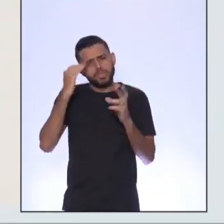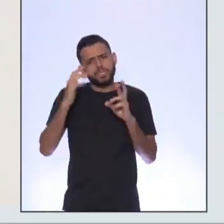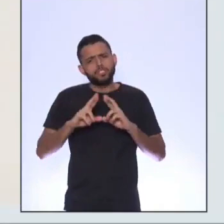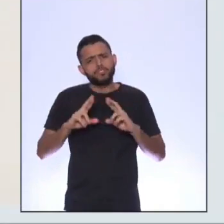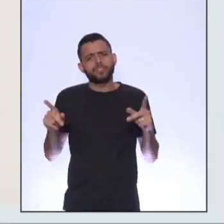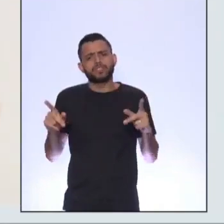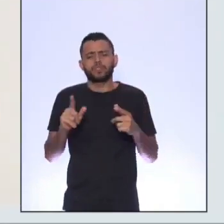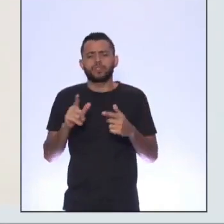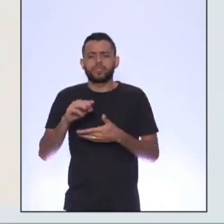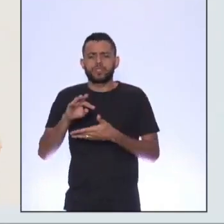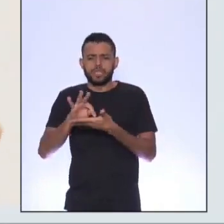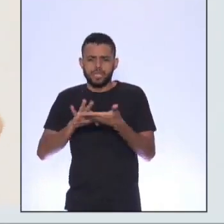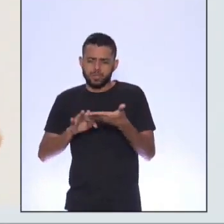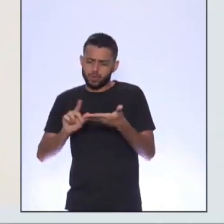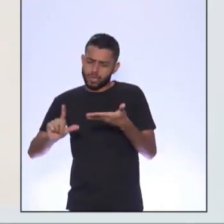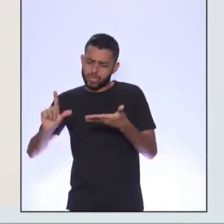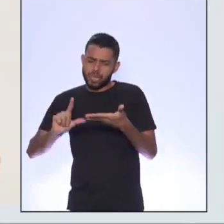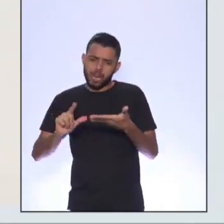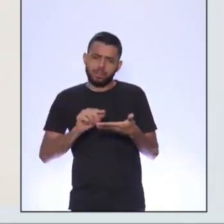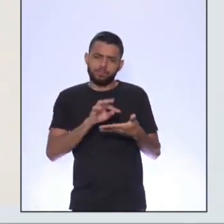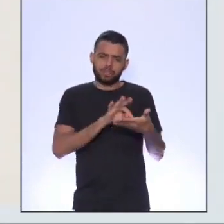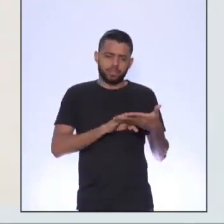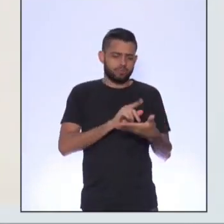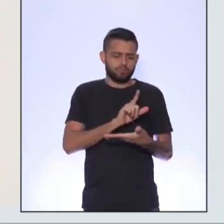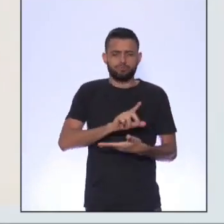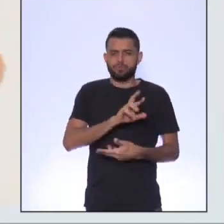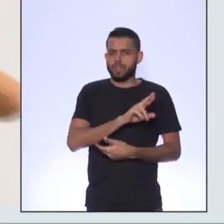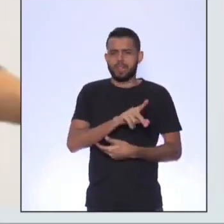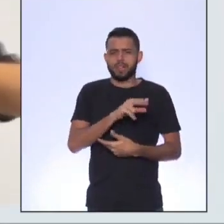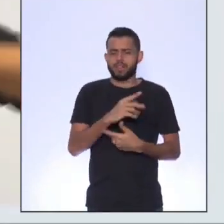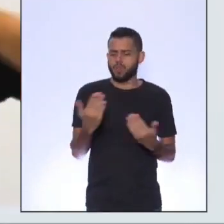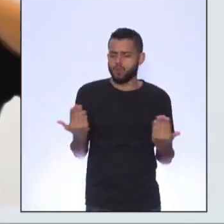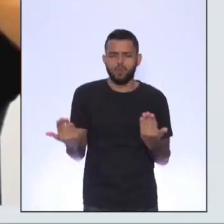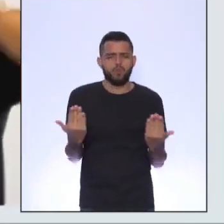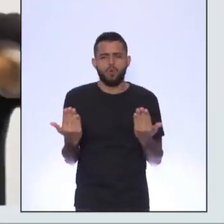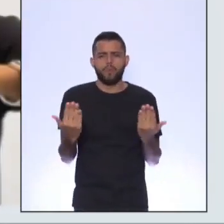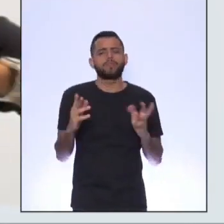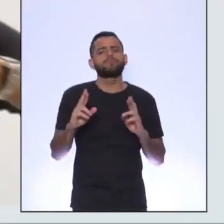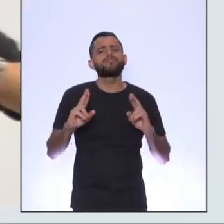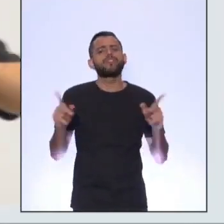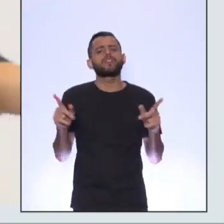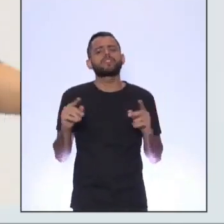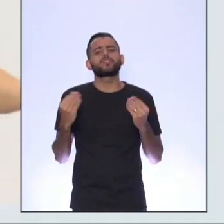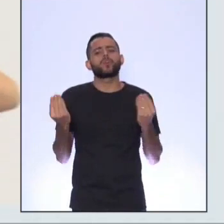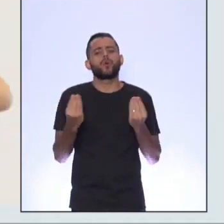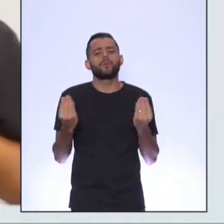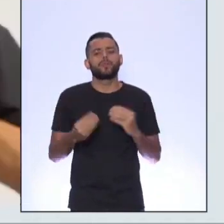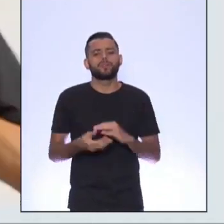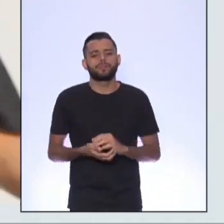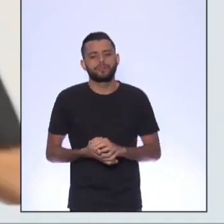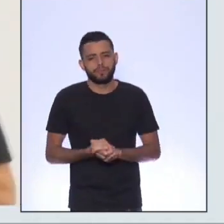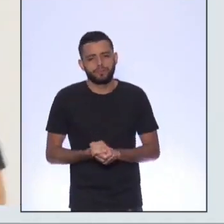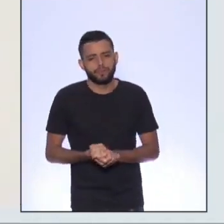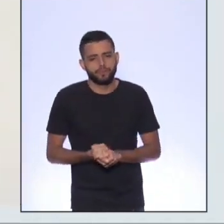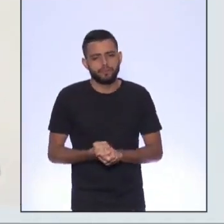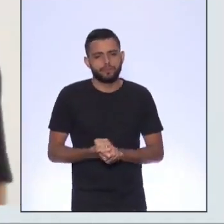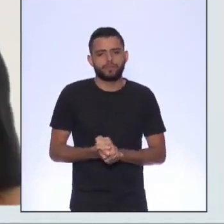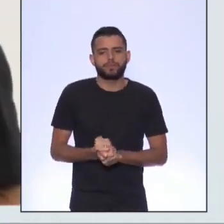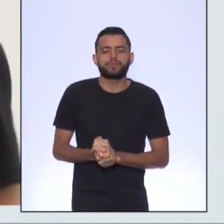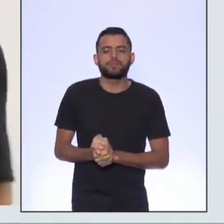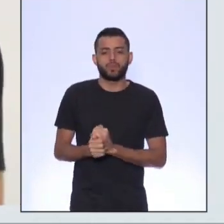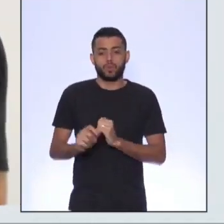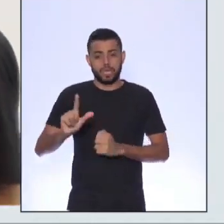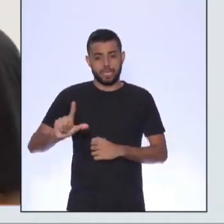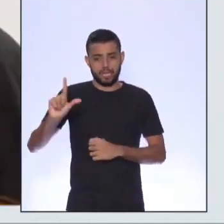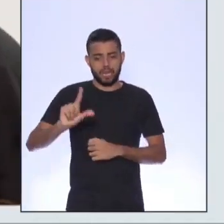texto literário de um texto não literário. Eu destaquei 3 elementos básicos para vocês, tá? O texto